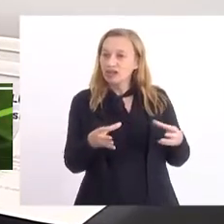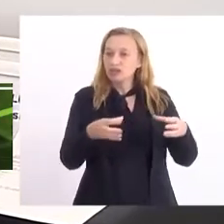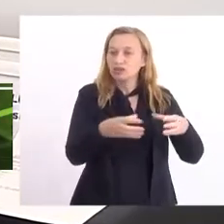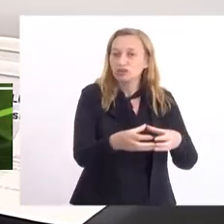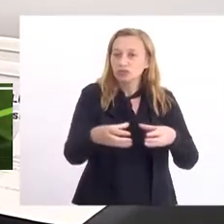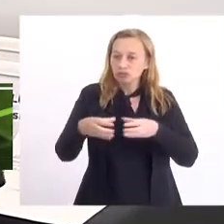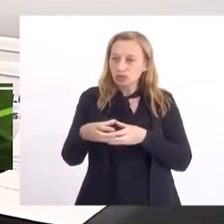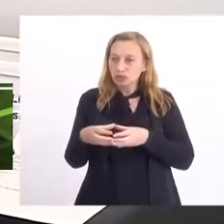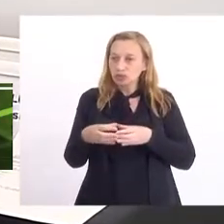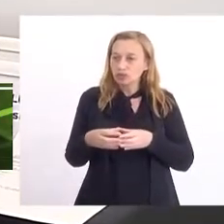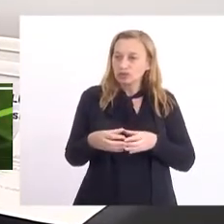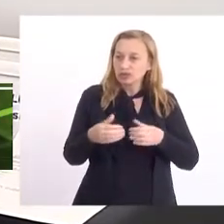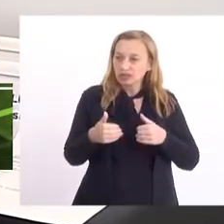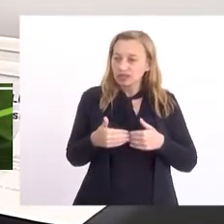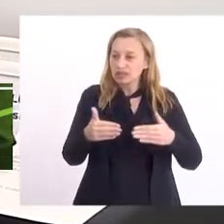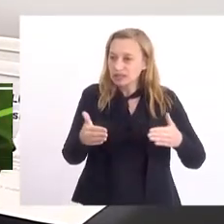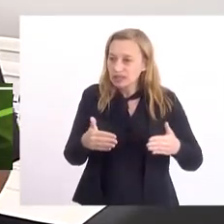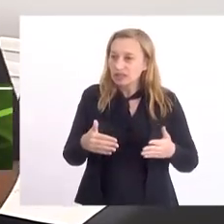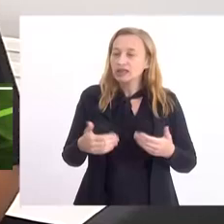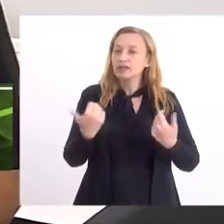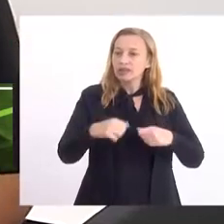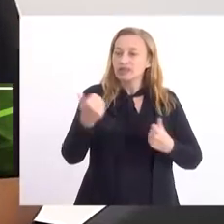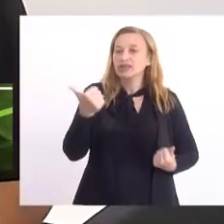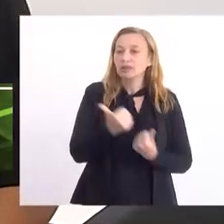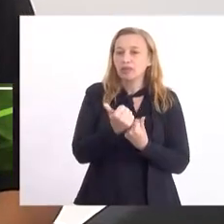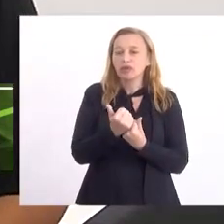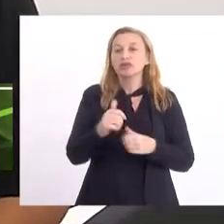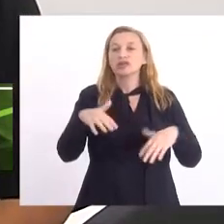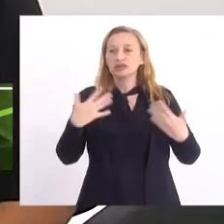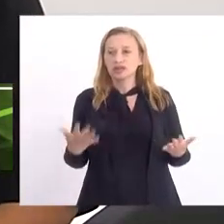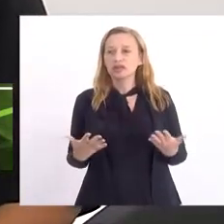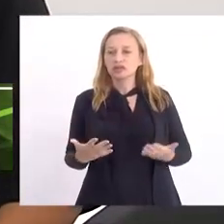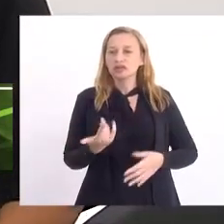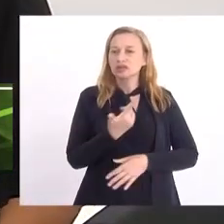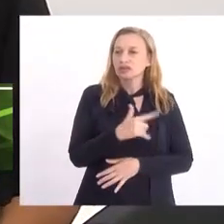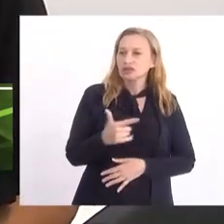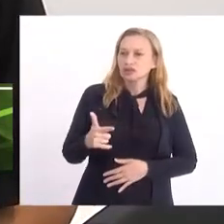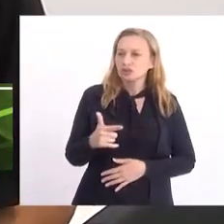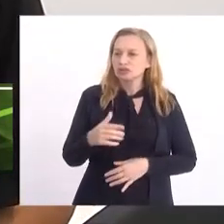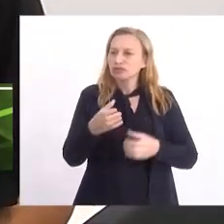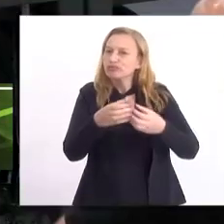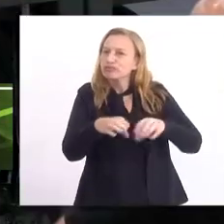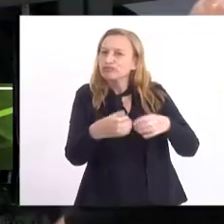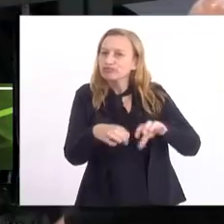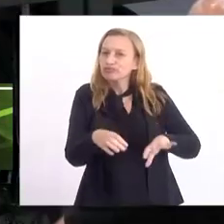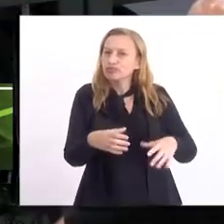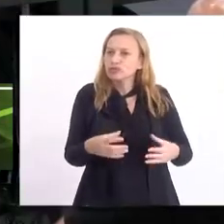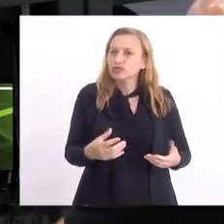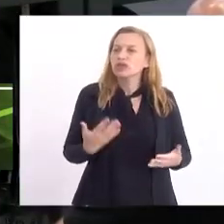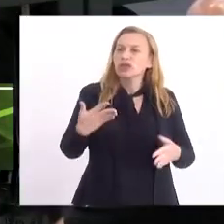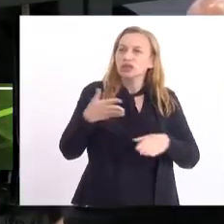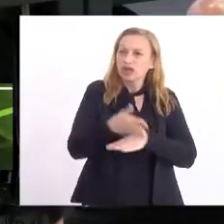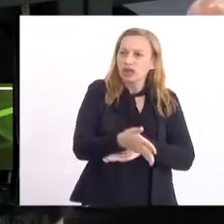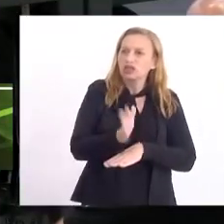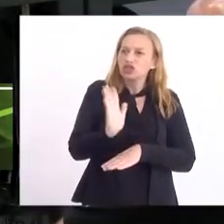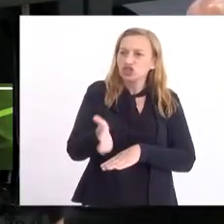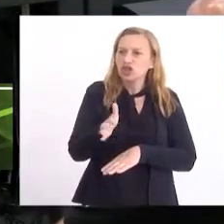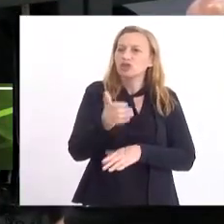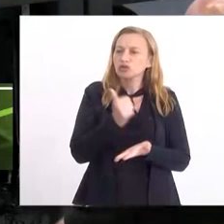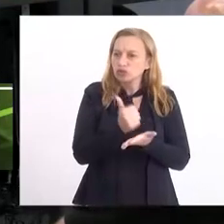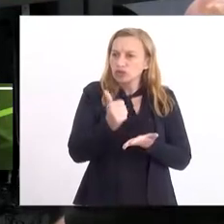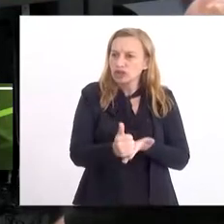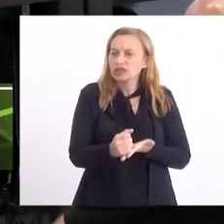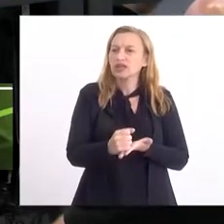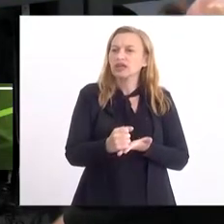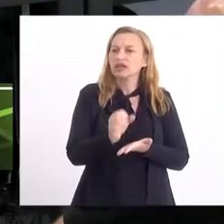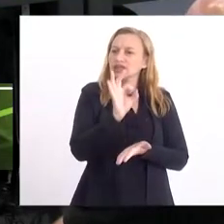abrindo e a gente precisa desse apoio, tá? Então, assim, se não houver concurso, que entre os contratados da